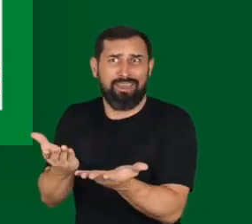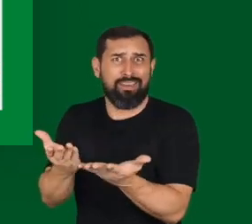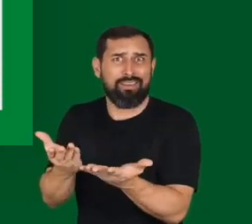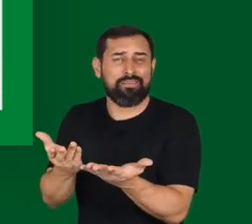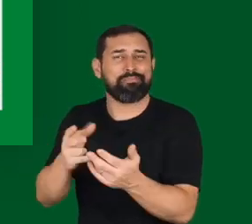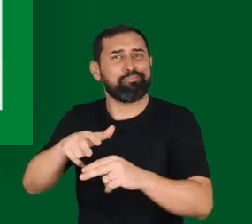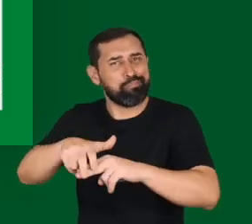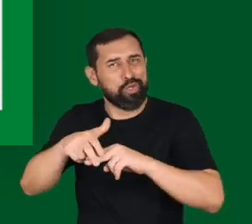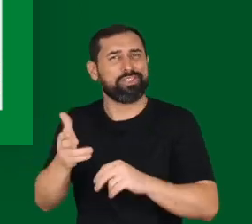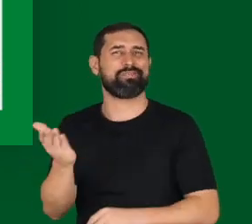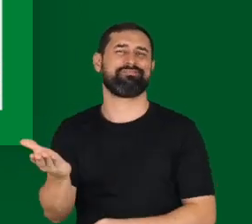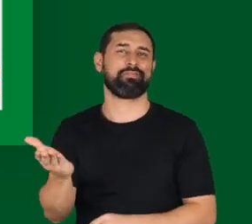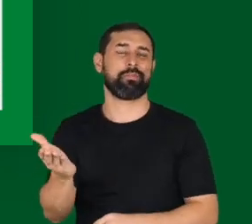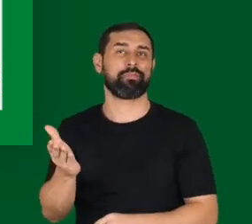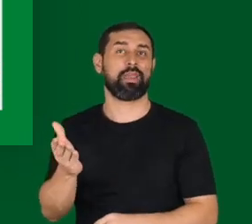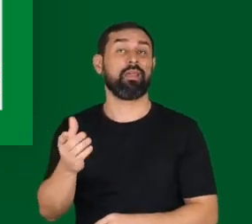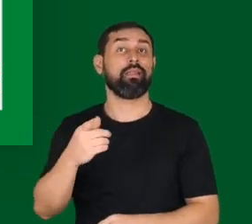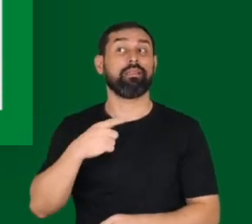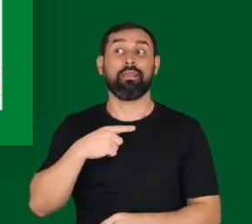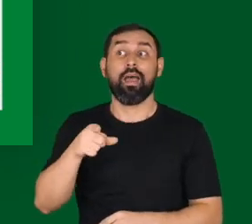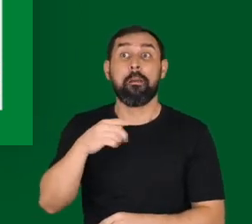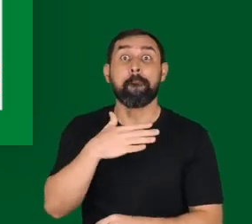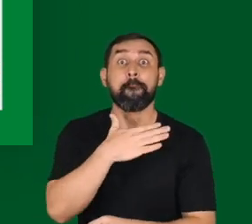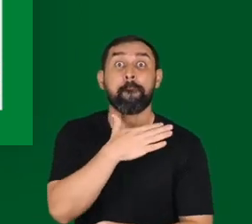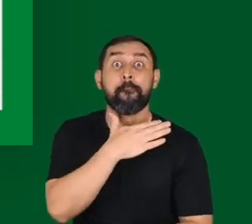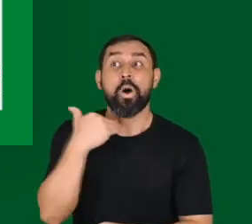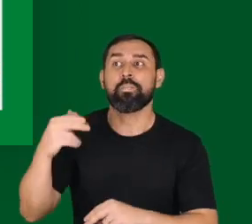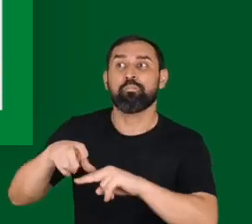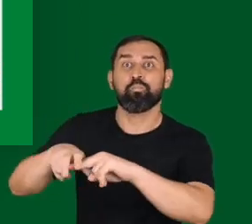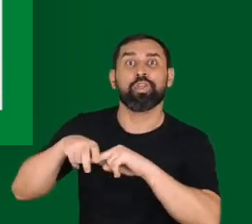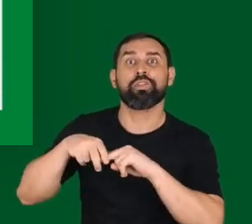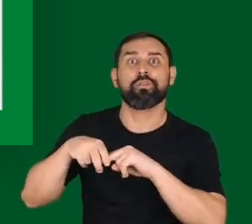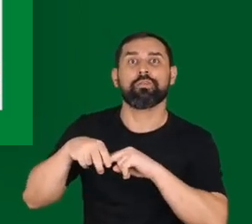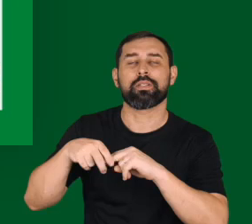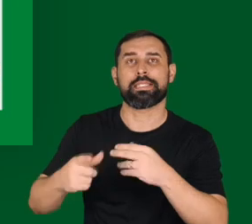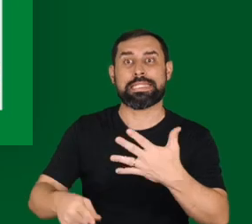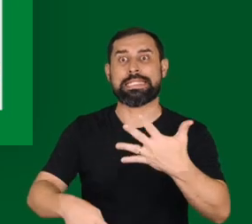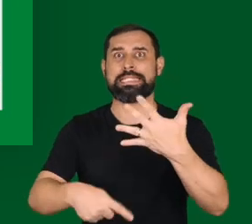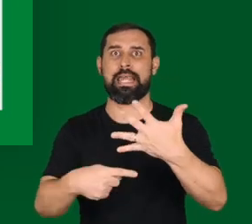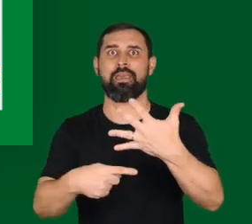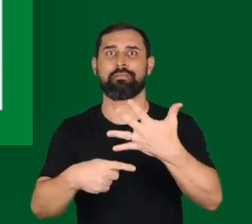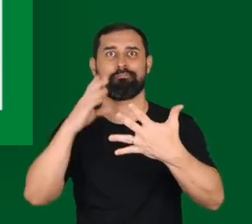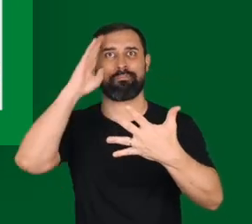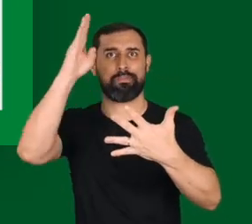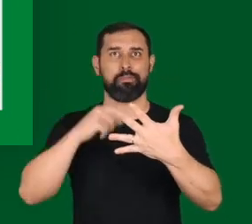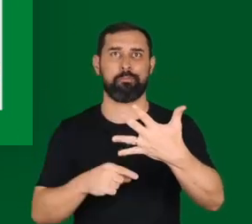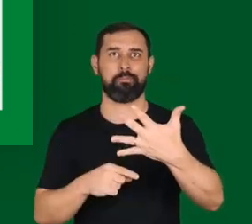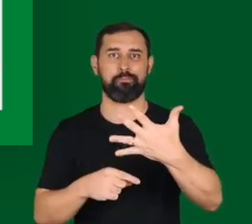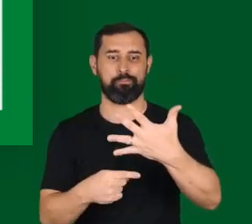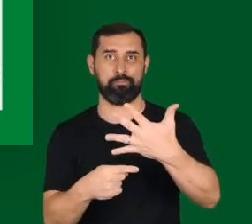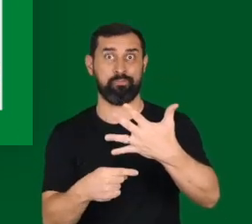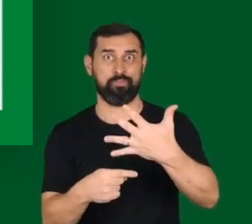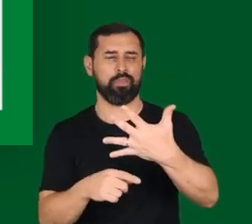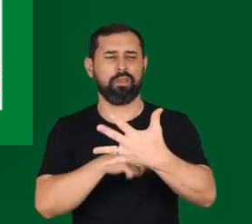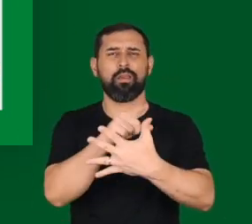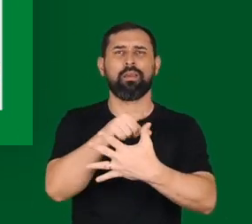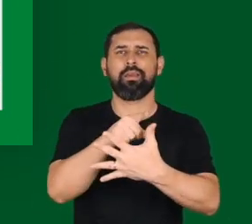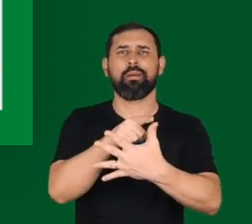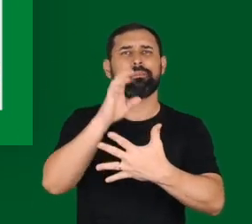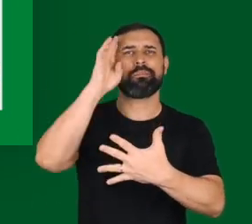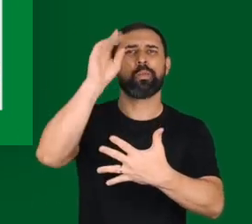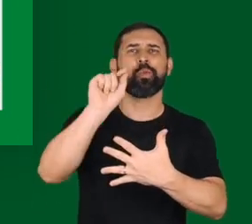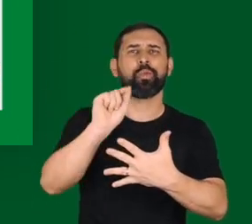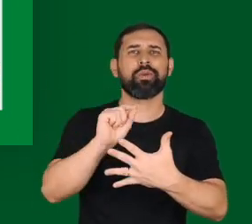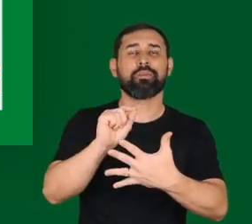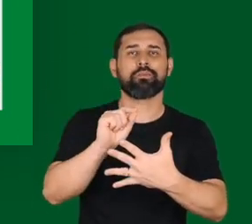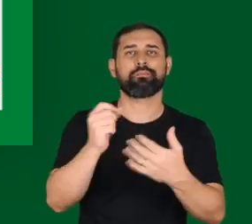gente consegue observar as 6 principais causas de morte na infância de 0 a 14 anos. A primeira delas, olha